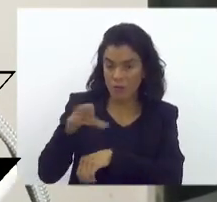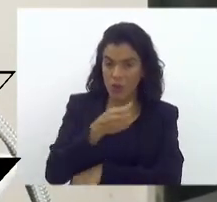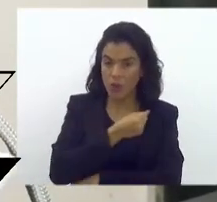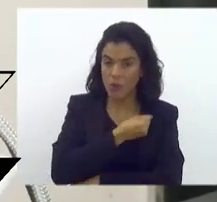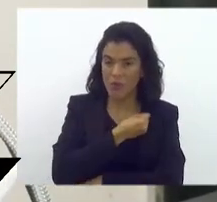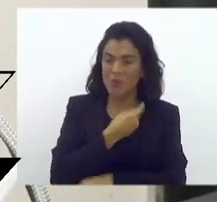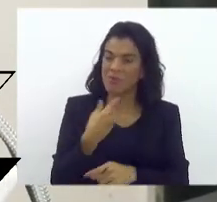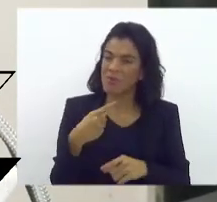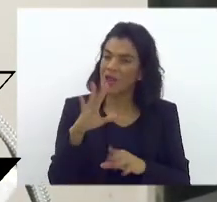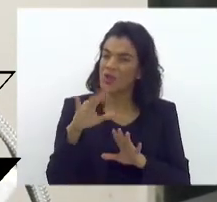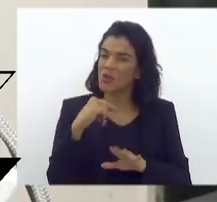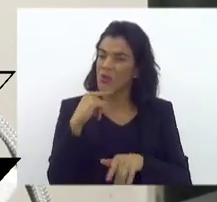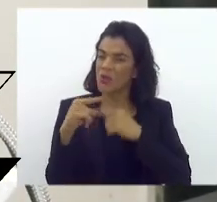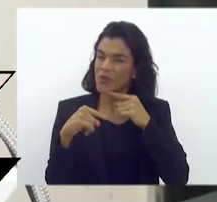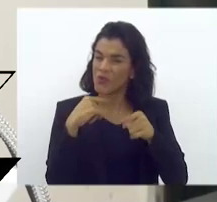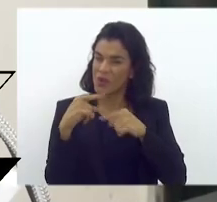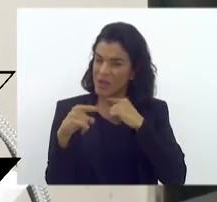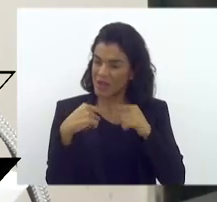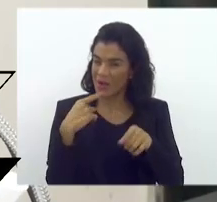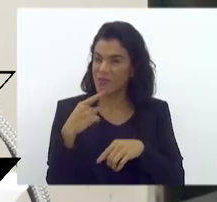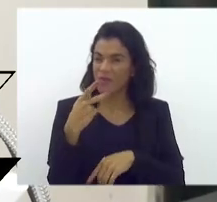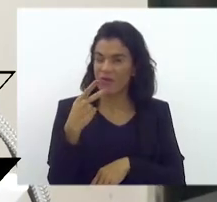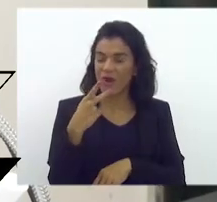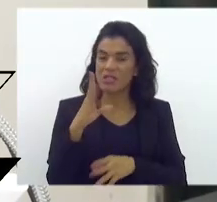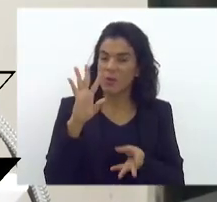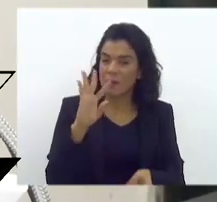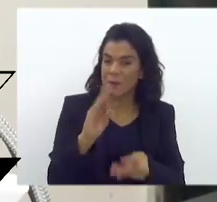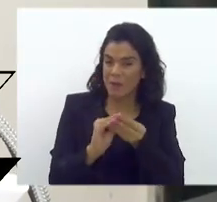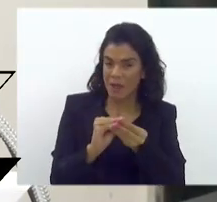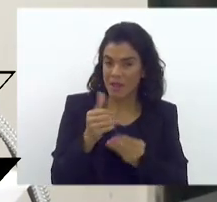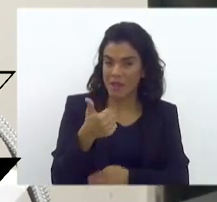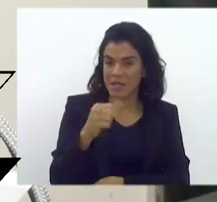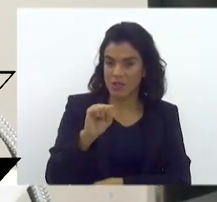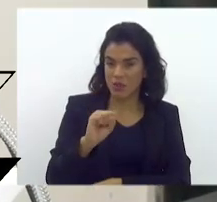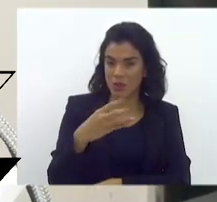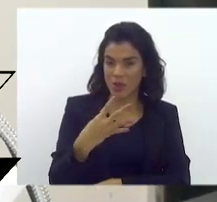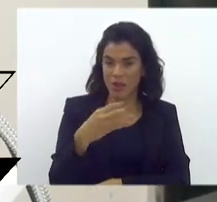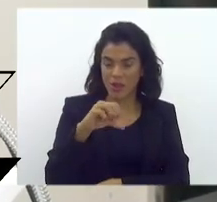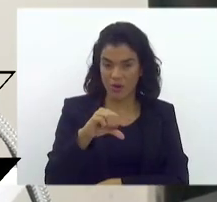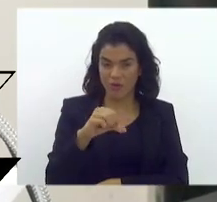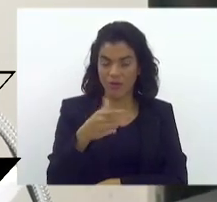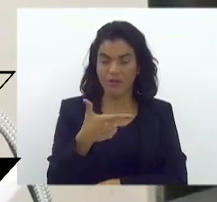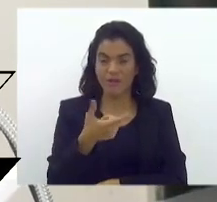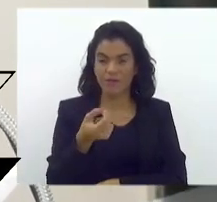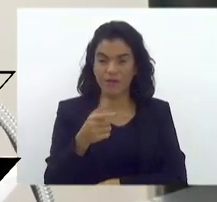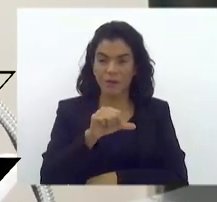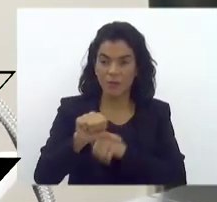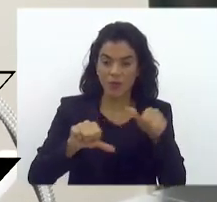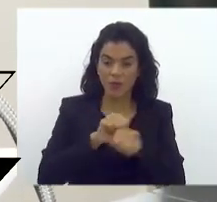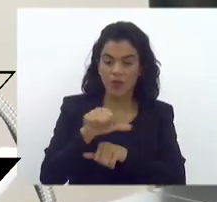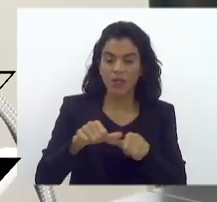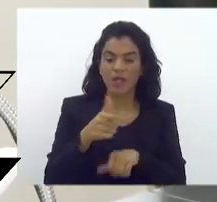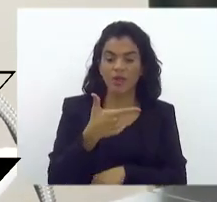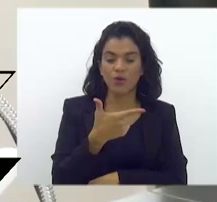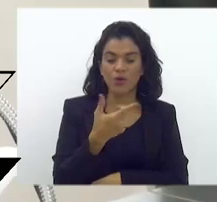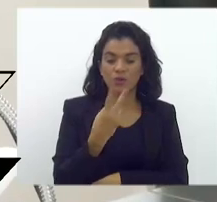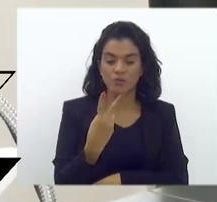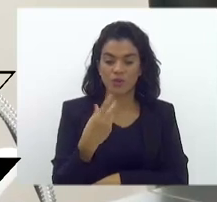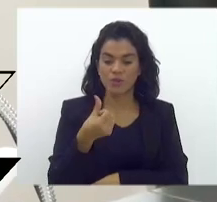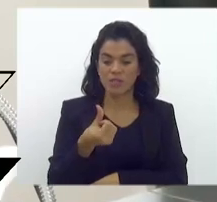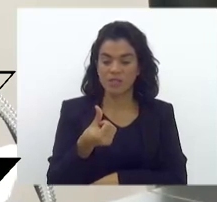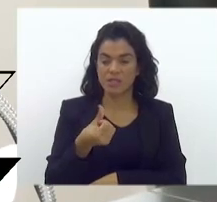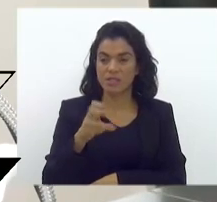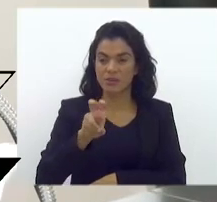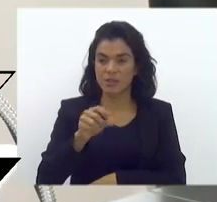dúvida porque eu vou cantar a ementa do projeto 1849 de 20. Altera a lei 2657, de